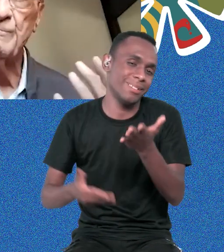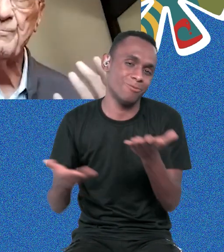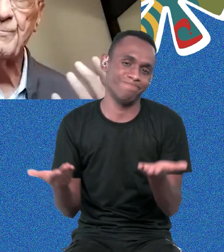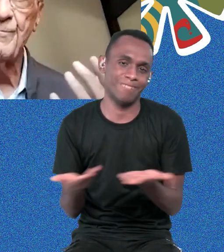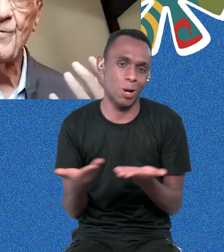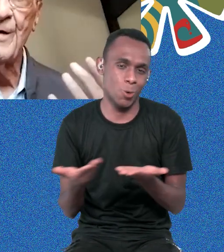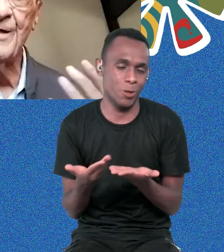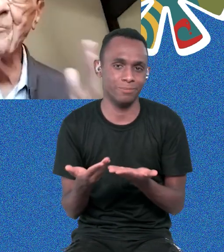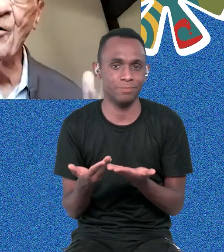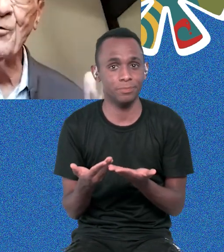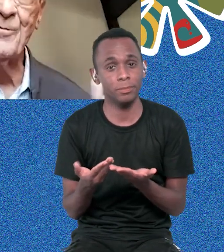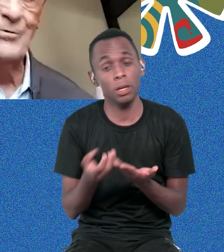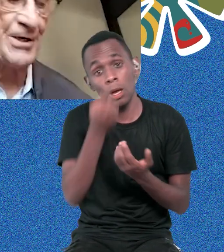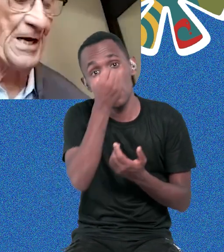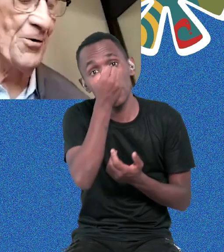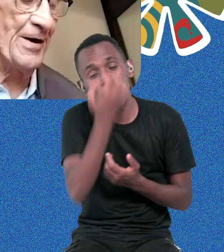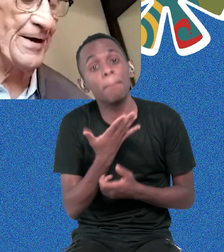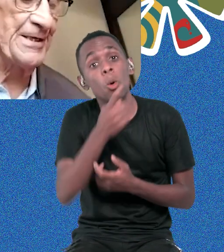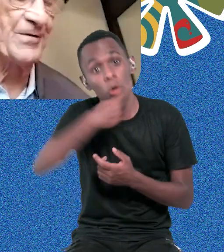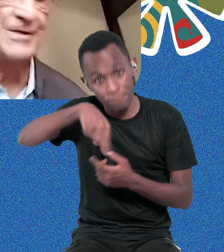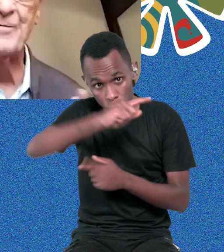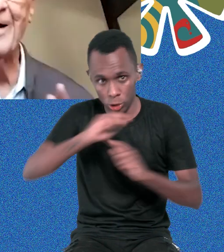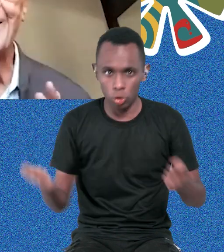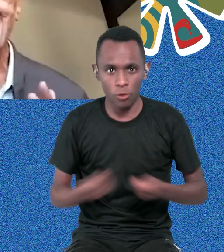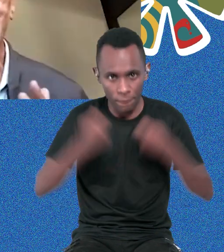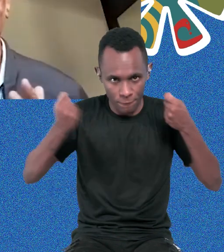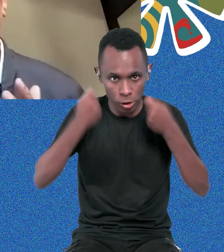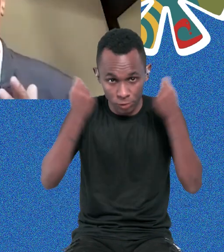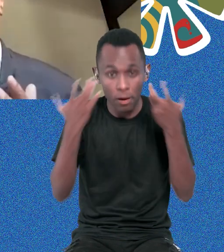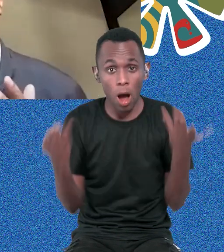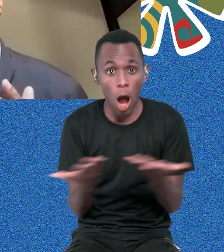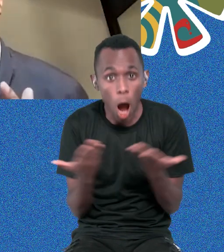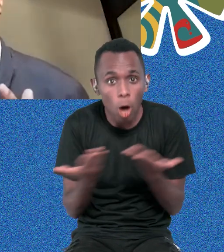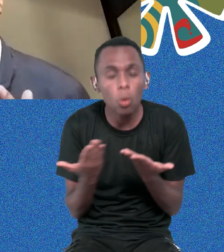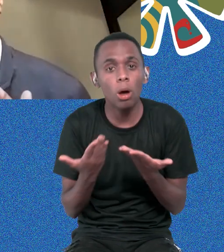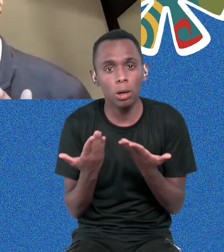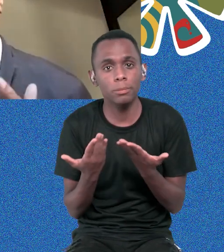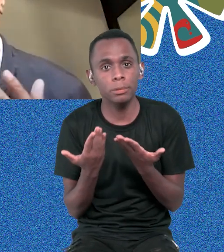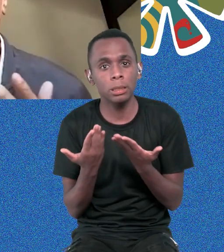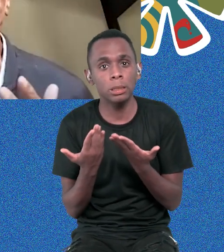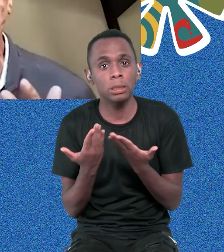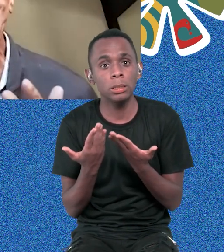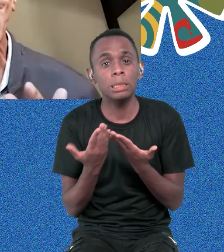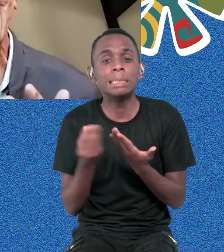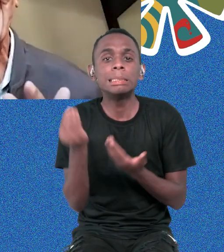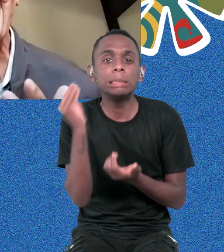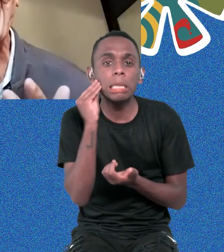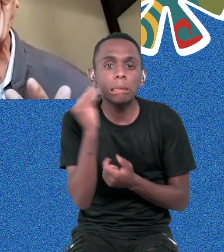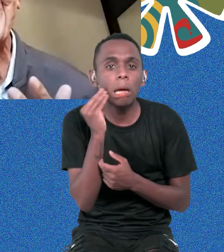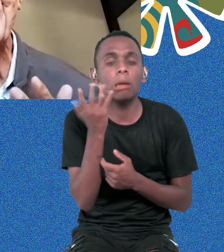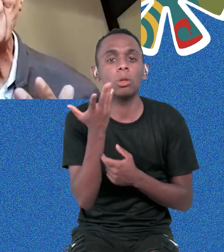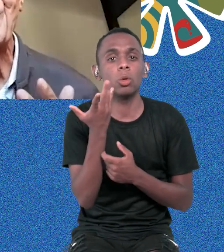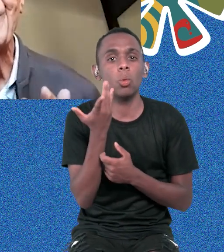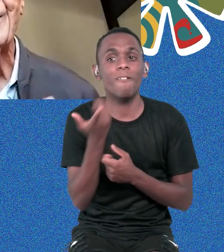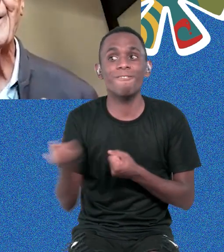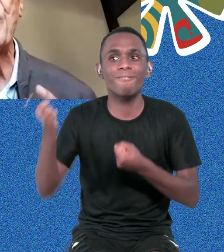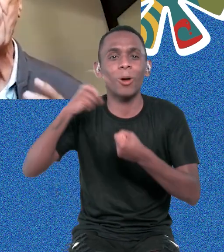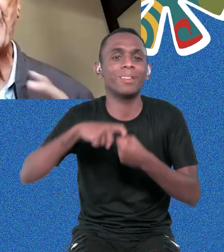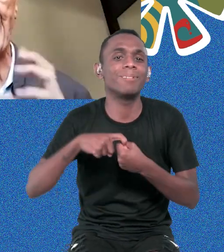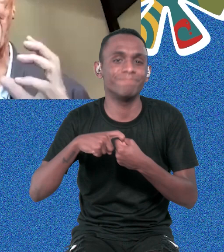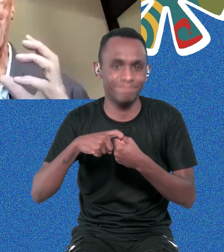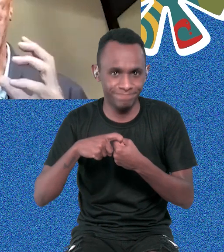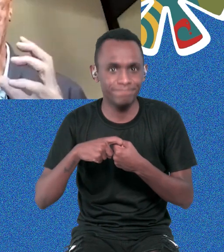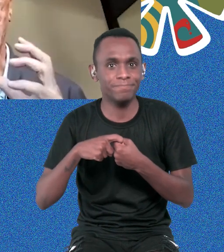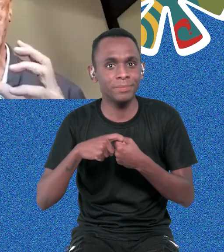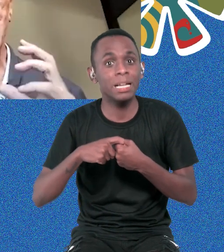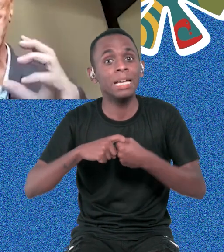perdeu. E que bom que vocês agora, neste festival, estão se colocando e tentando